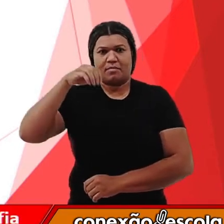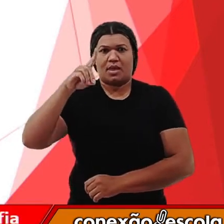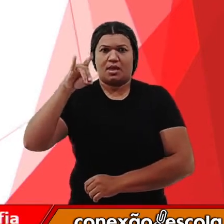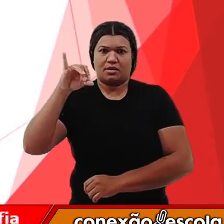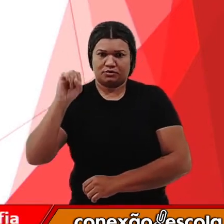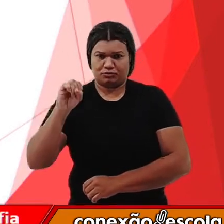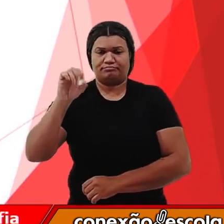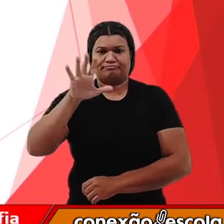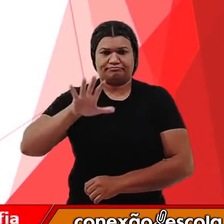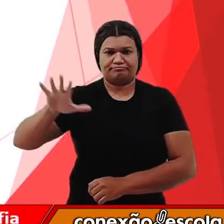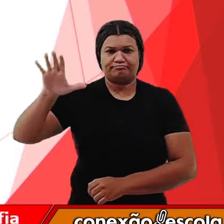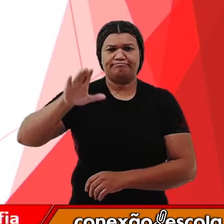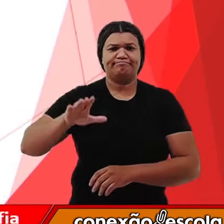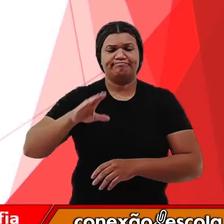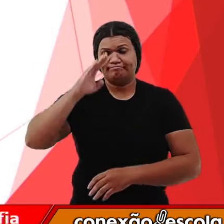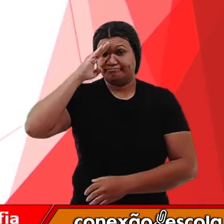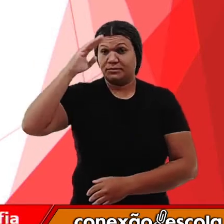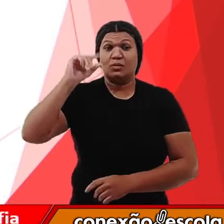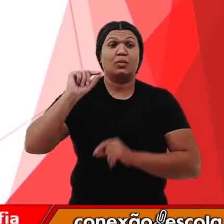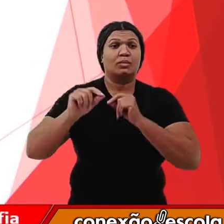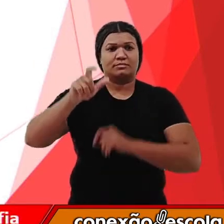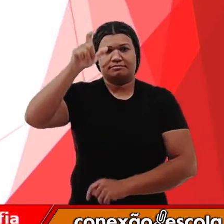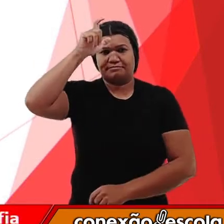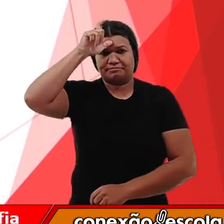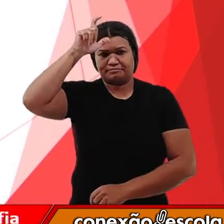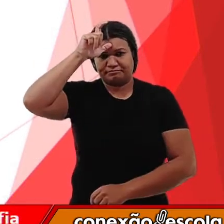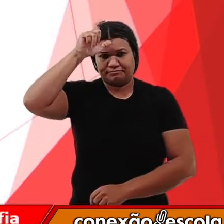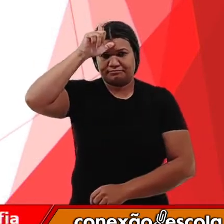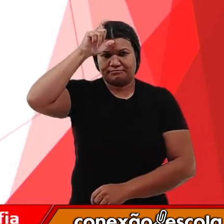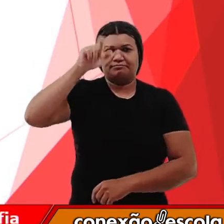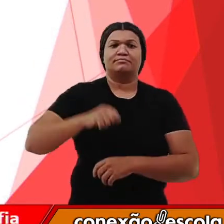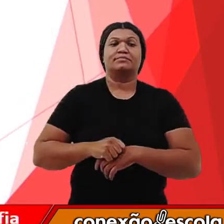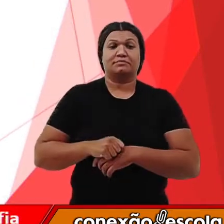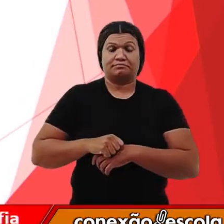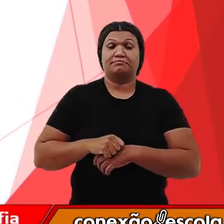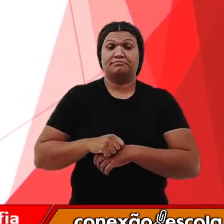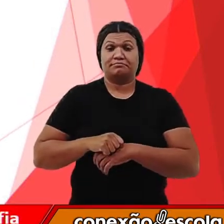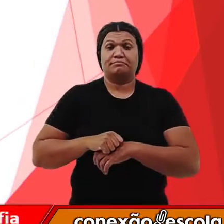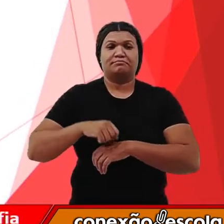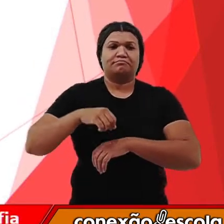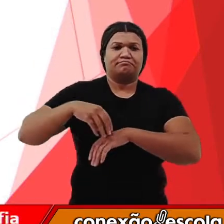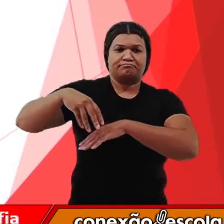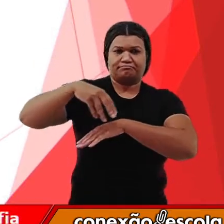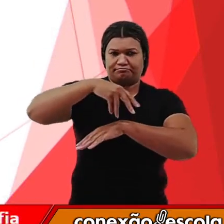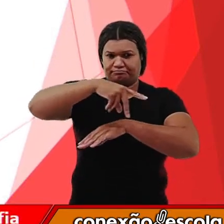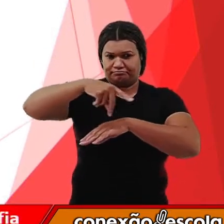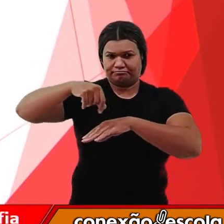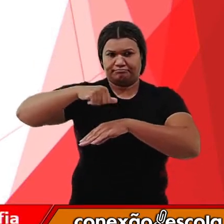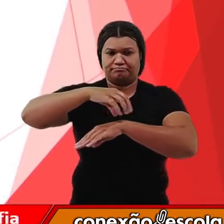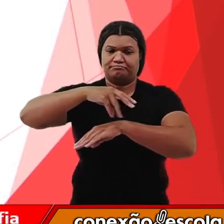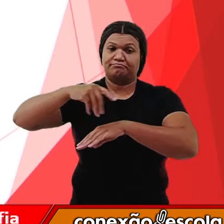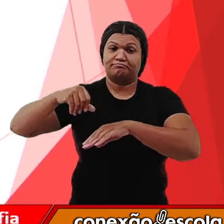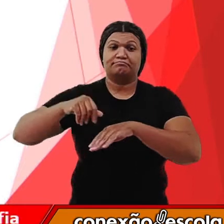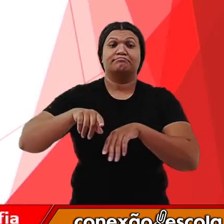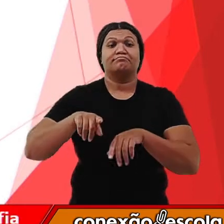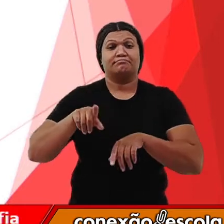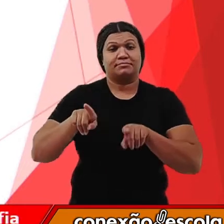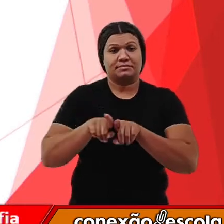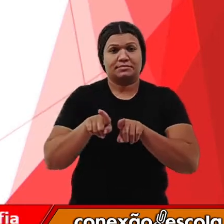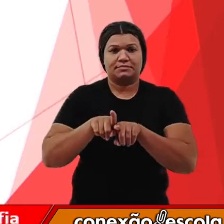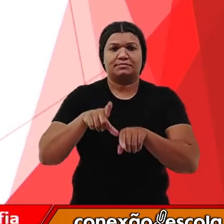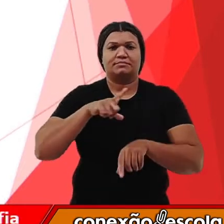principalmente na Turquia, na Armênia, no Azerbaijão, no